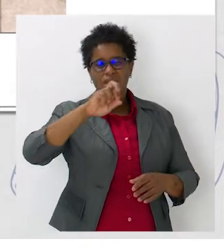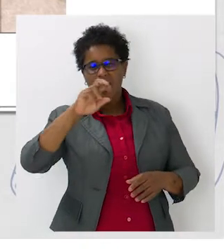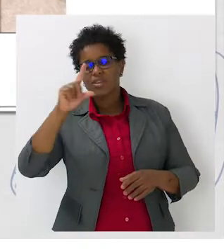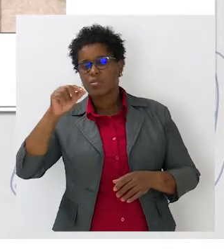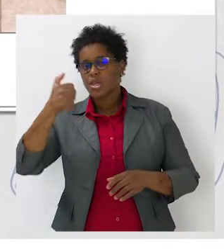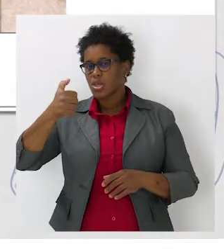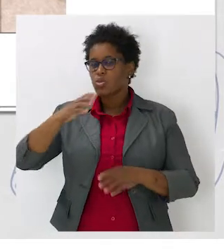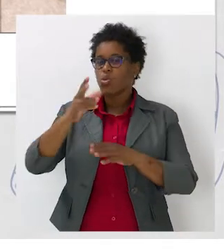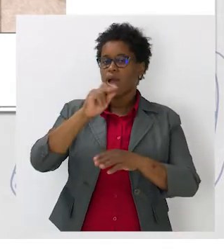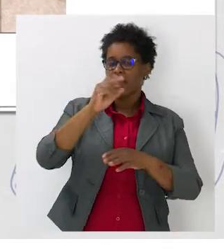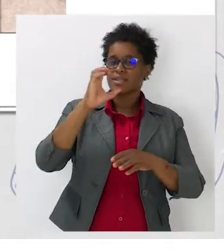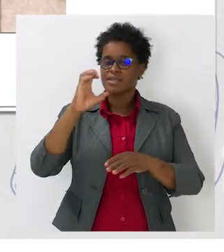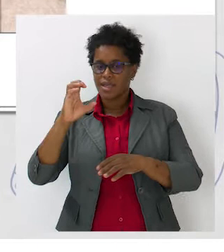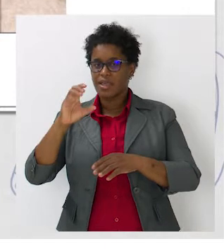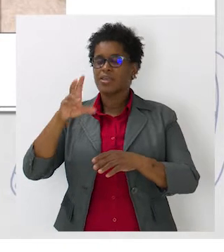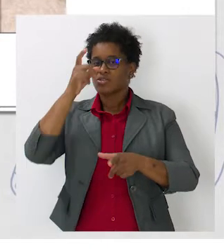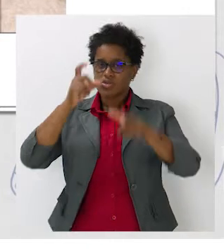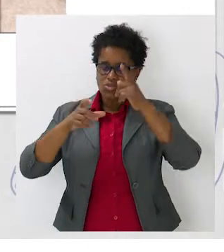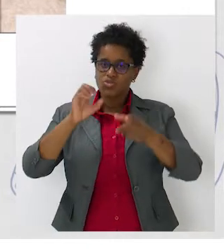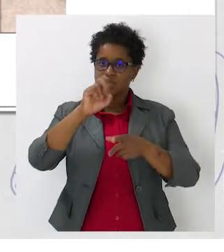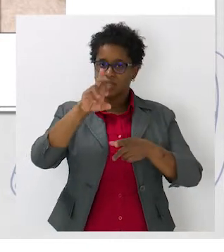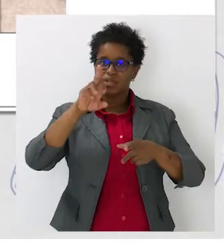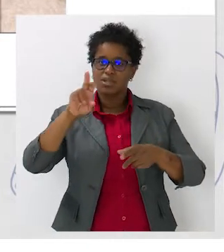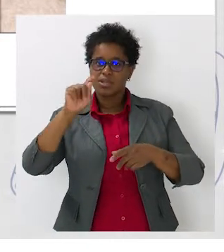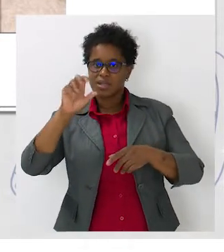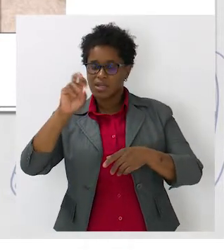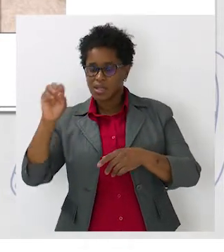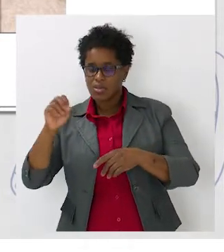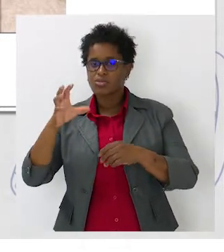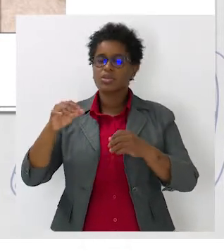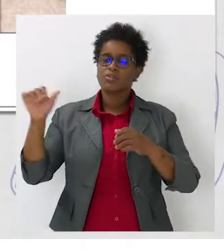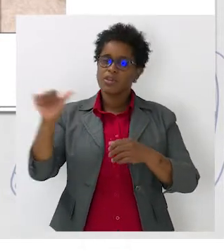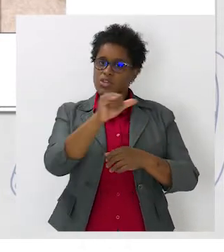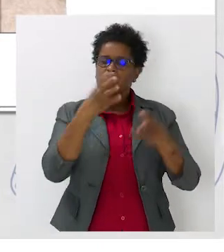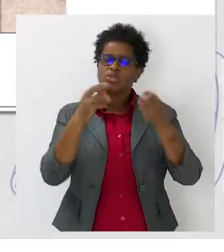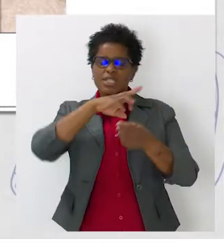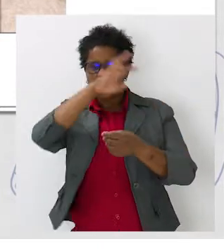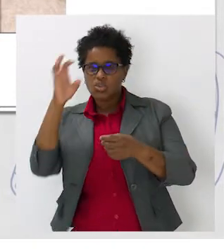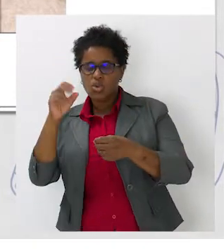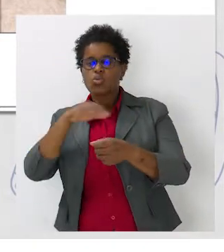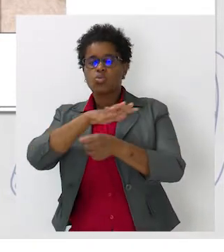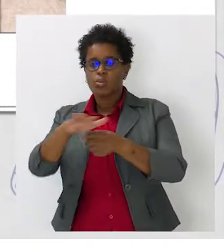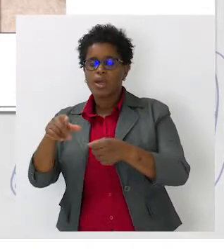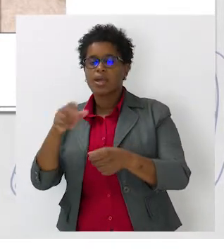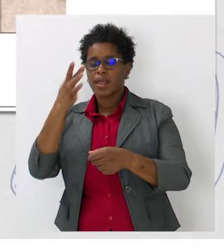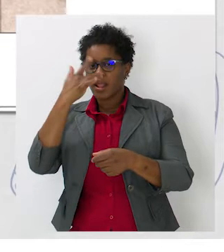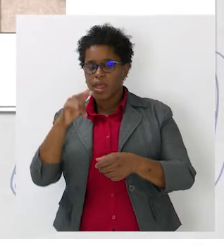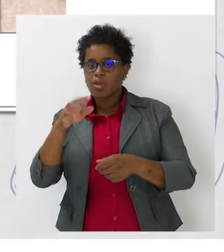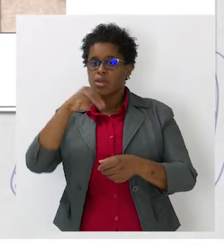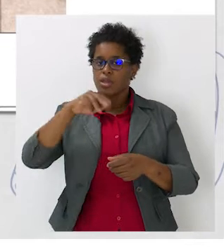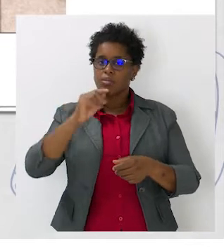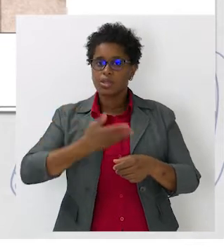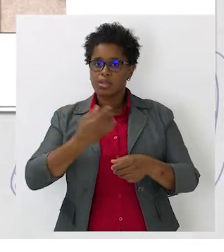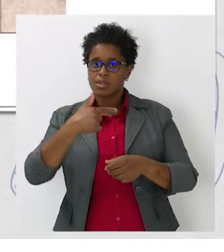os gregos expandiram-se para várias regiões do Mediterrâneo e do Mar Negro, até a